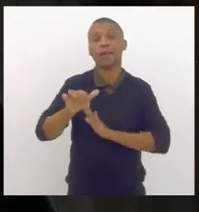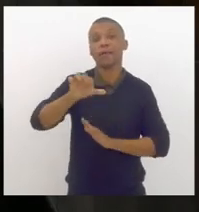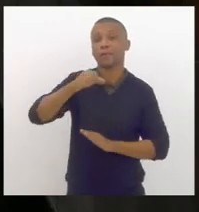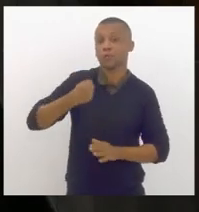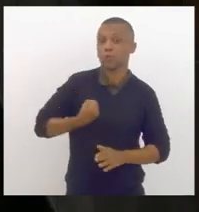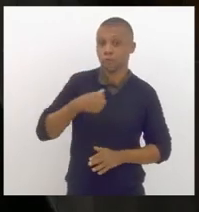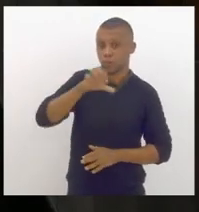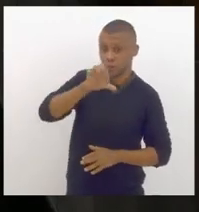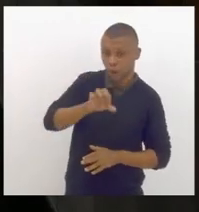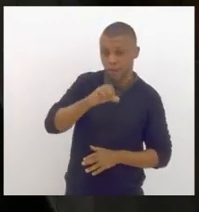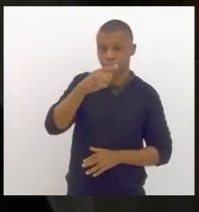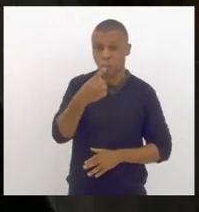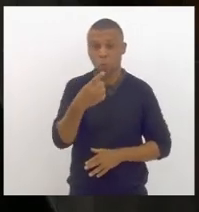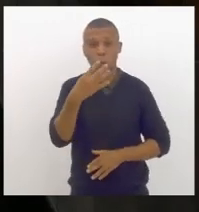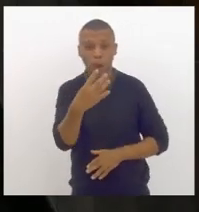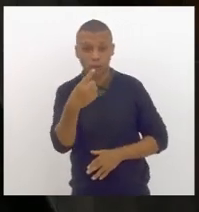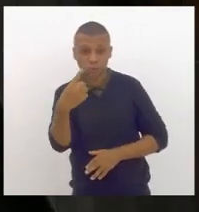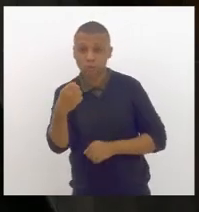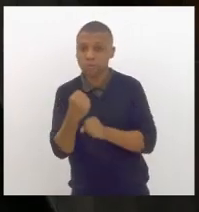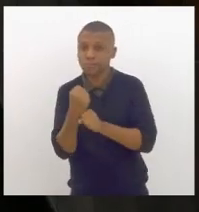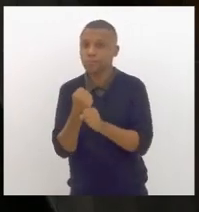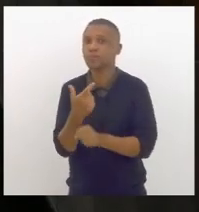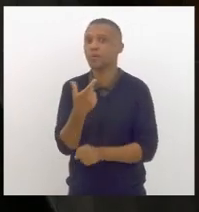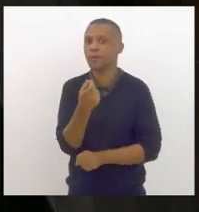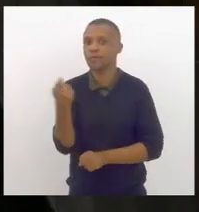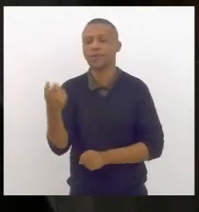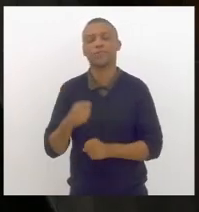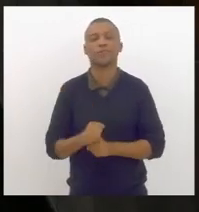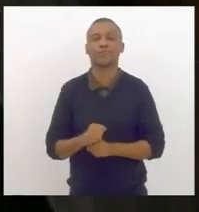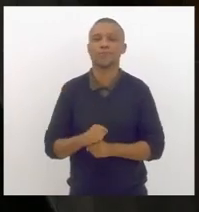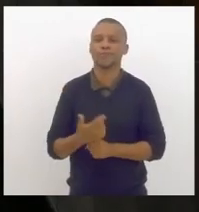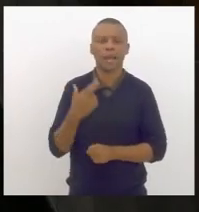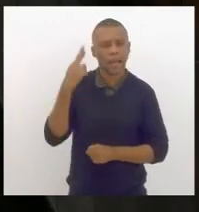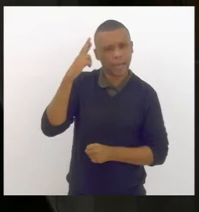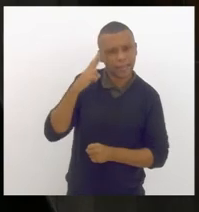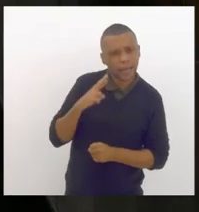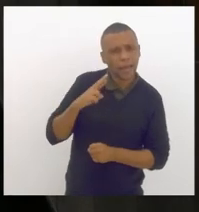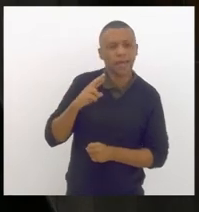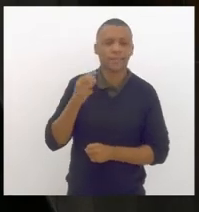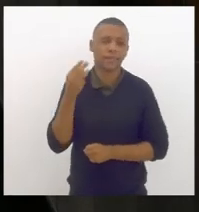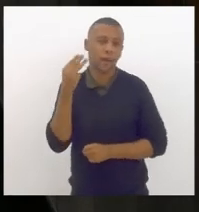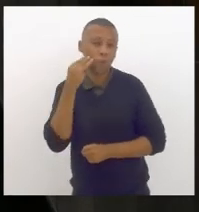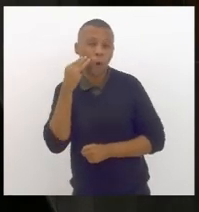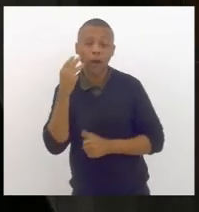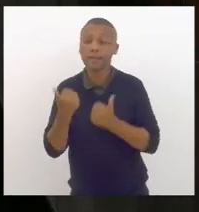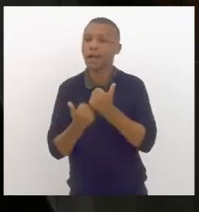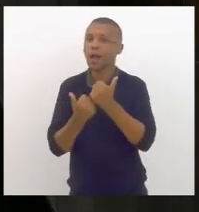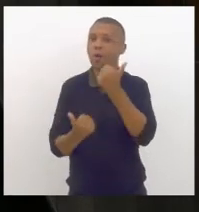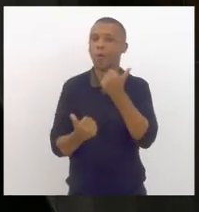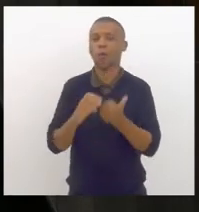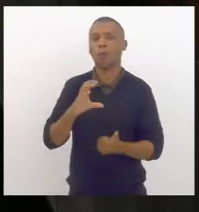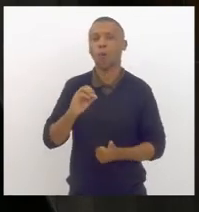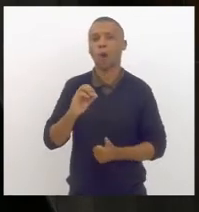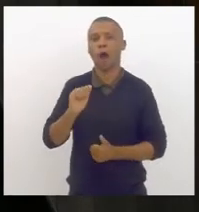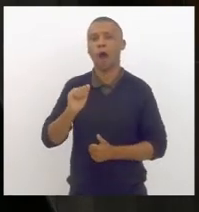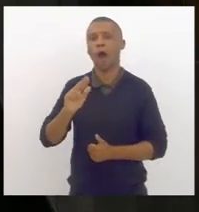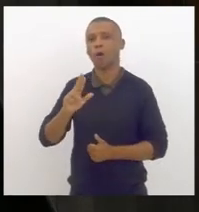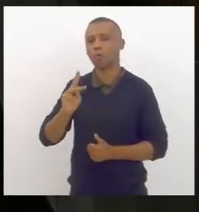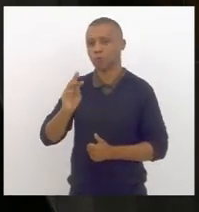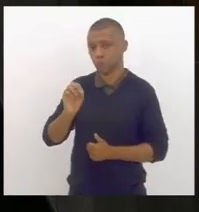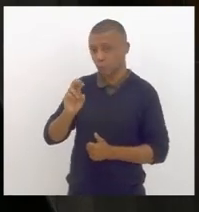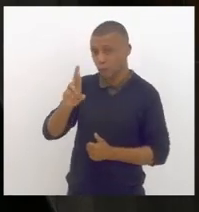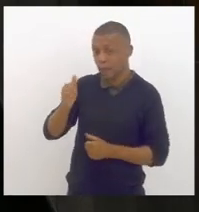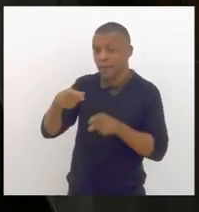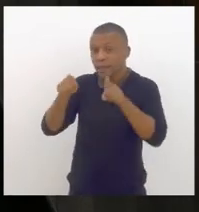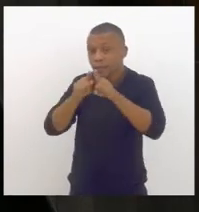de 2020. A Renata é coautora, a Mônica, que presente é coautora, enfim, acho que o próprio Luiz Paulo também é